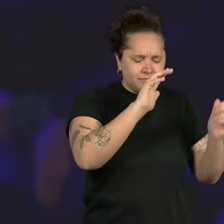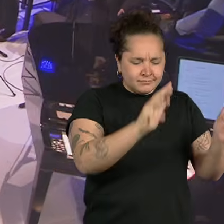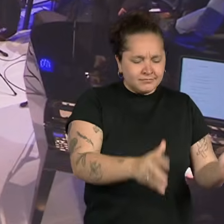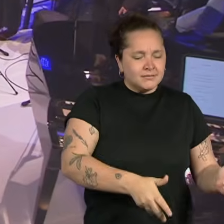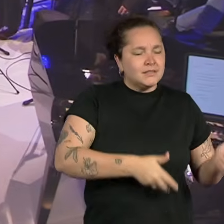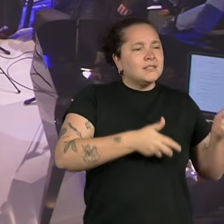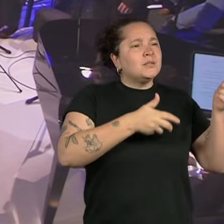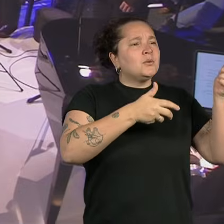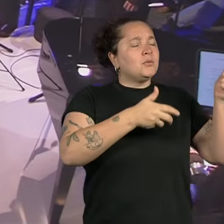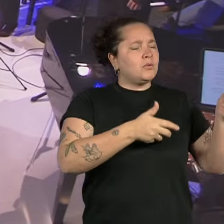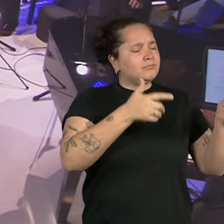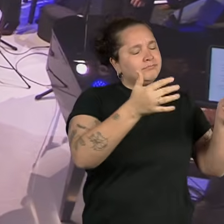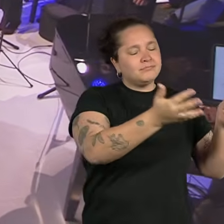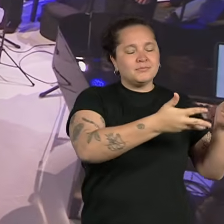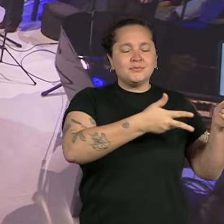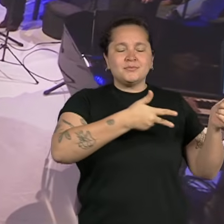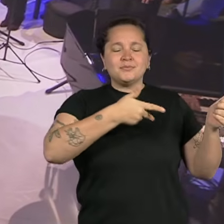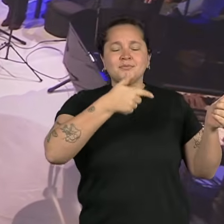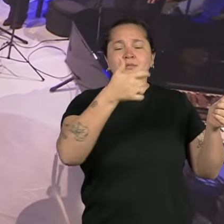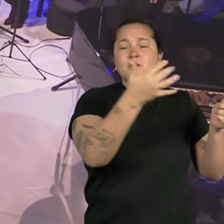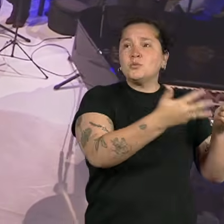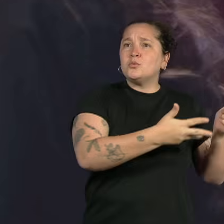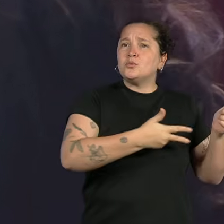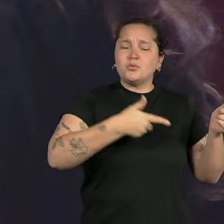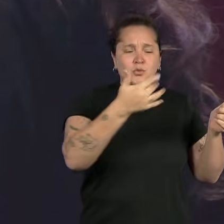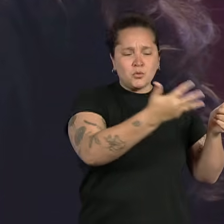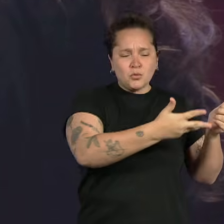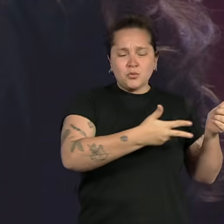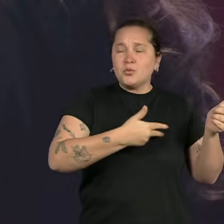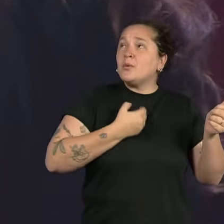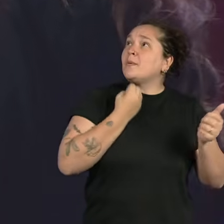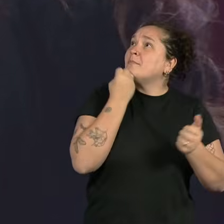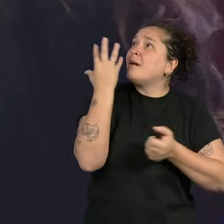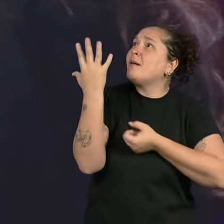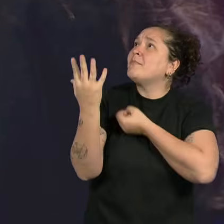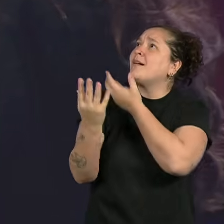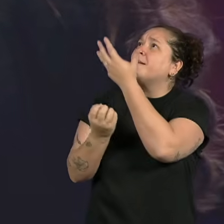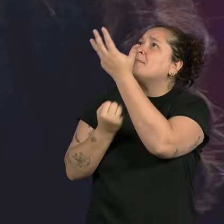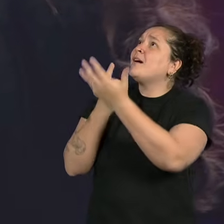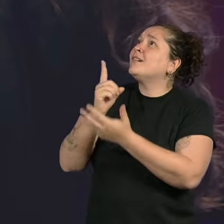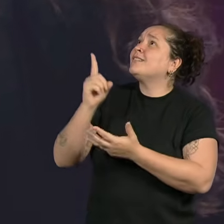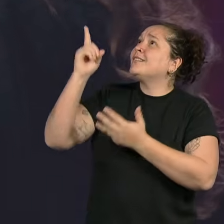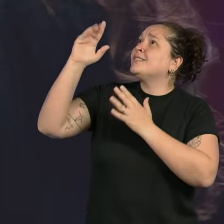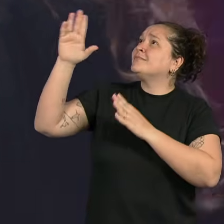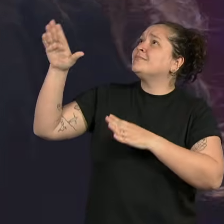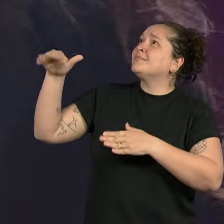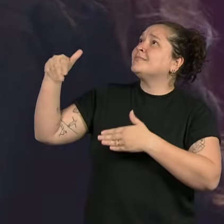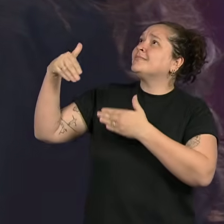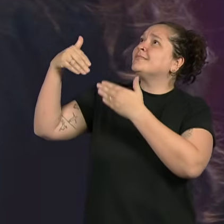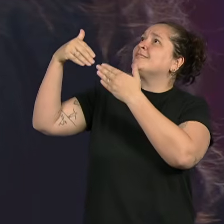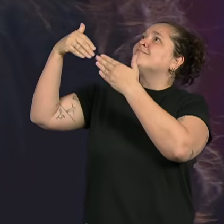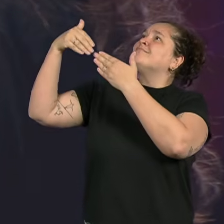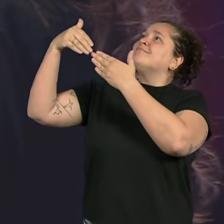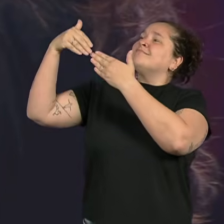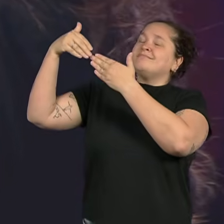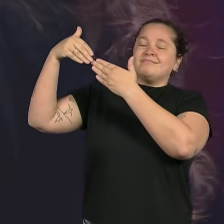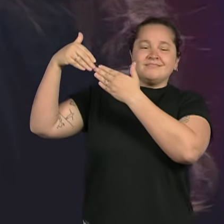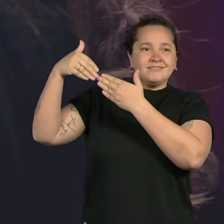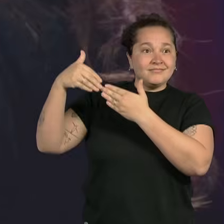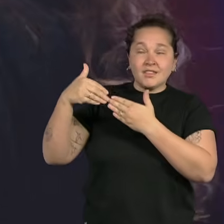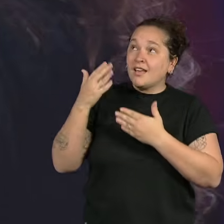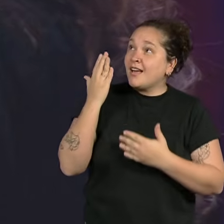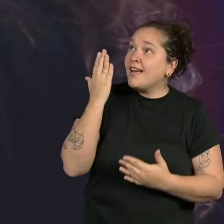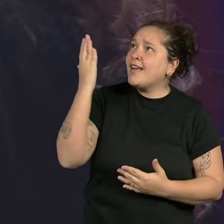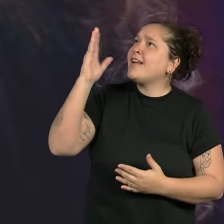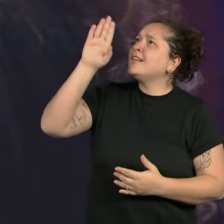Goes like this, the fourth, the fifth, the minor fall and the major lift, the baffled